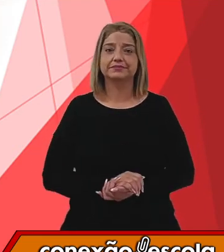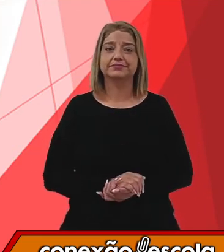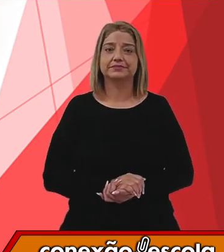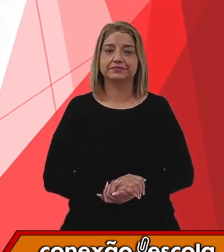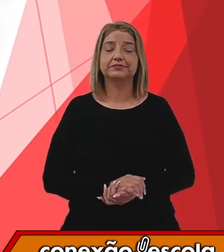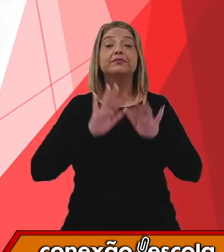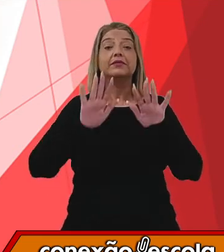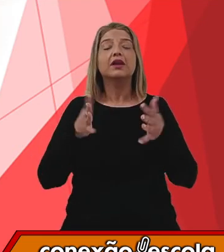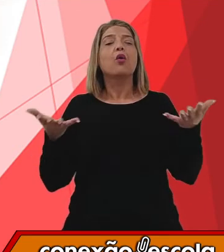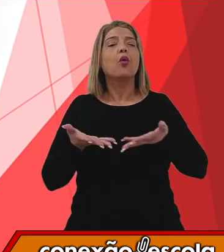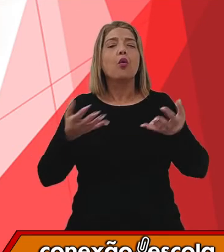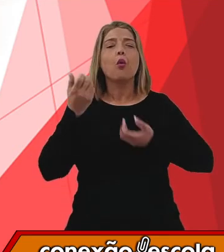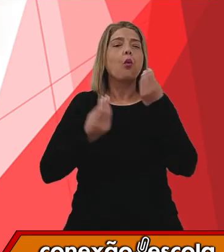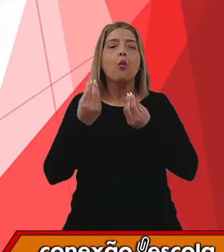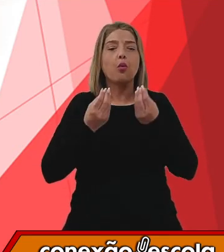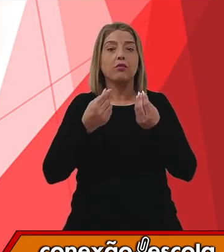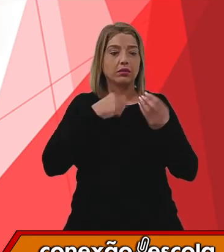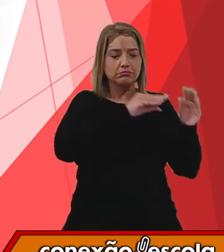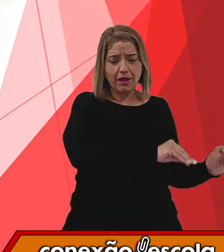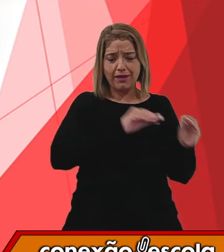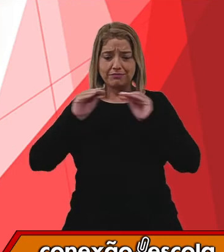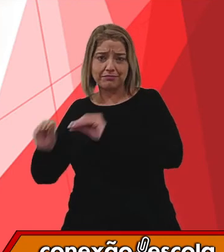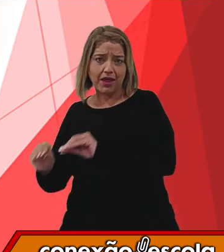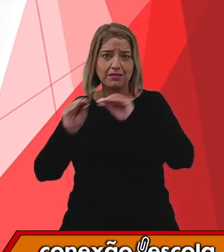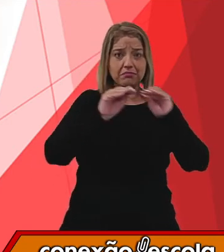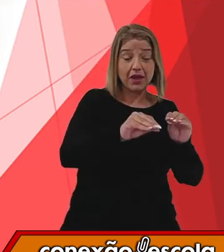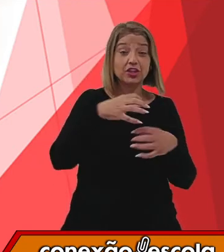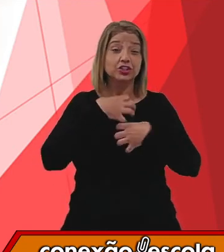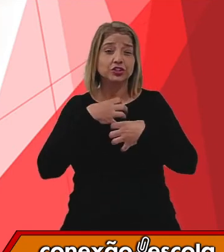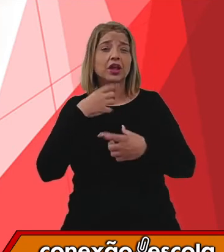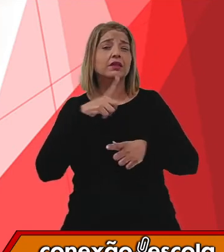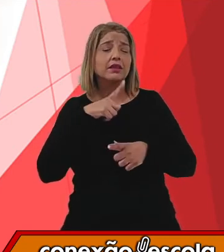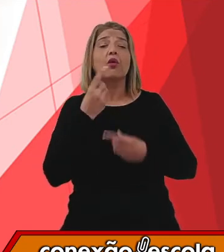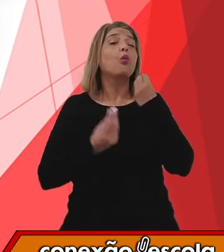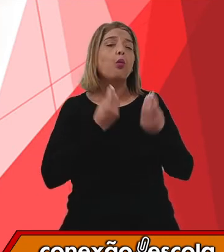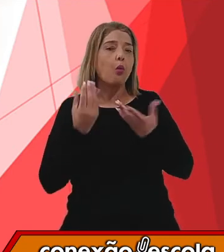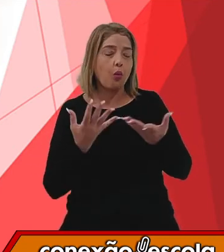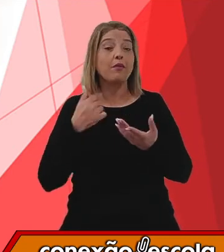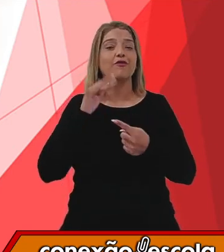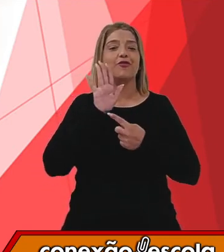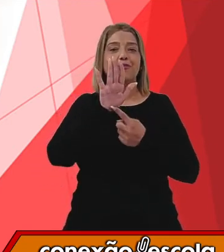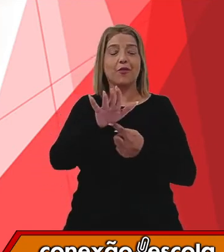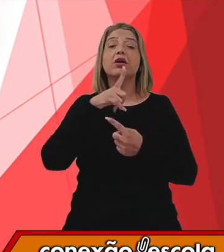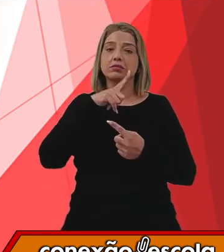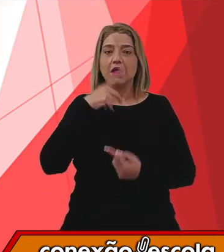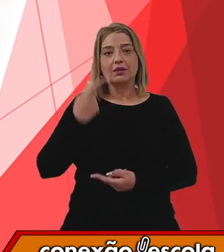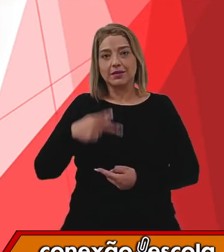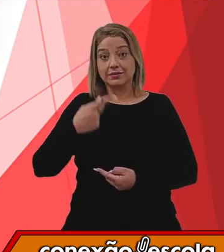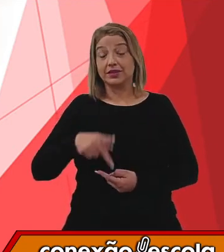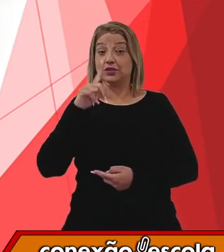Falando em formas de deslocar de um lado para o outro, em nossa cidade, vou citar alguns